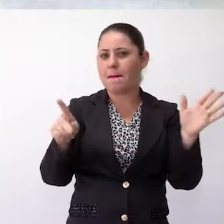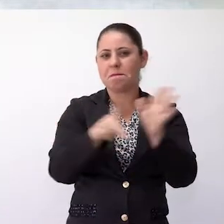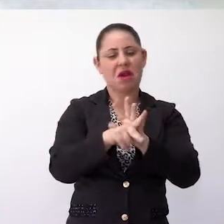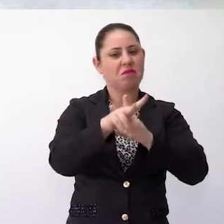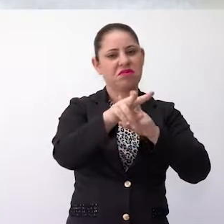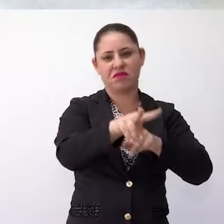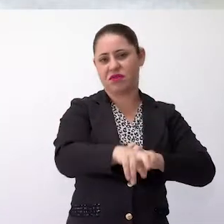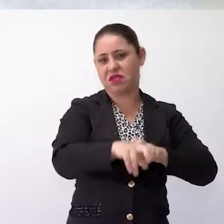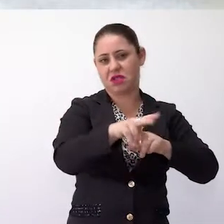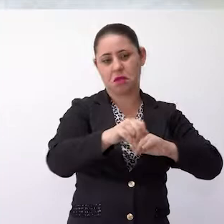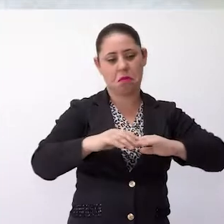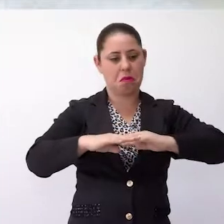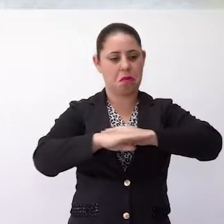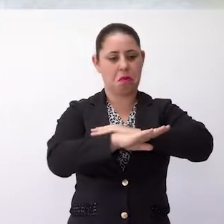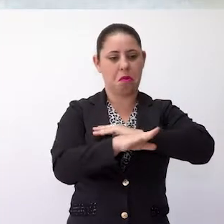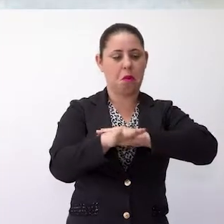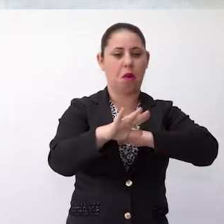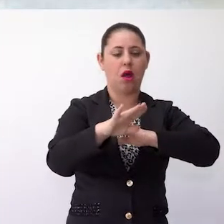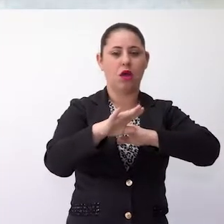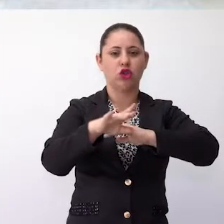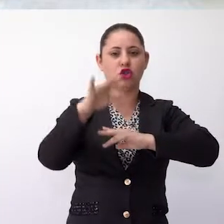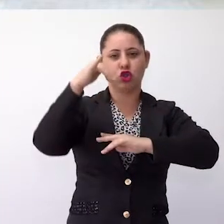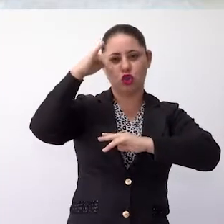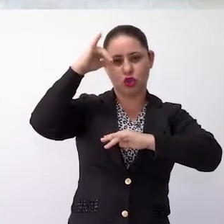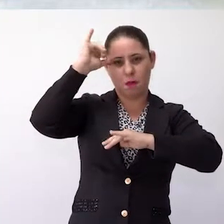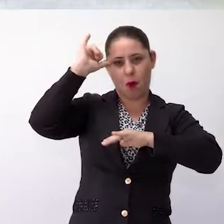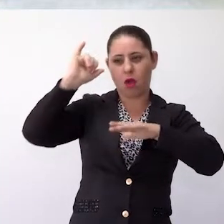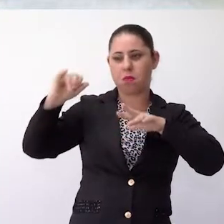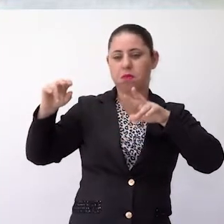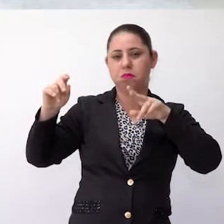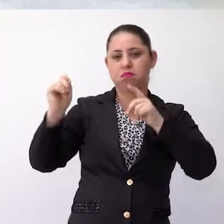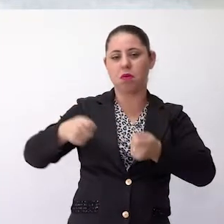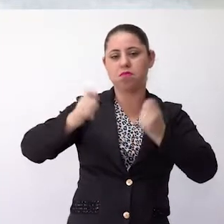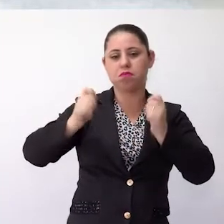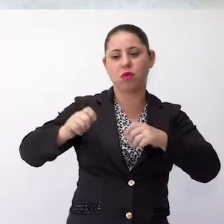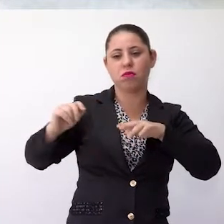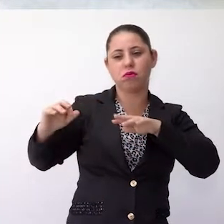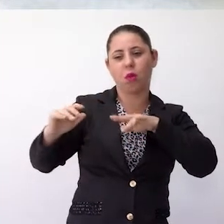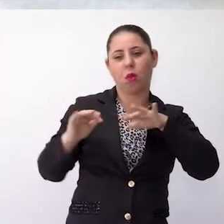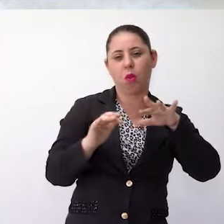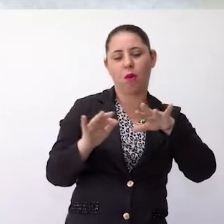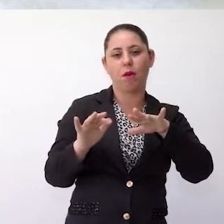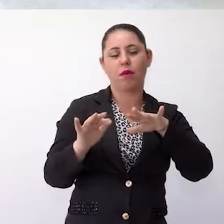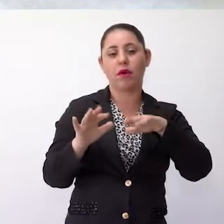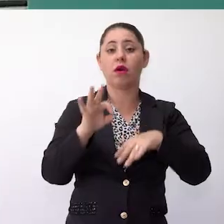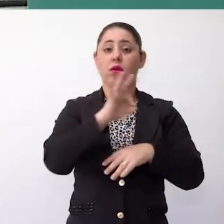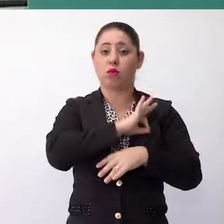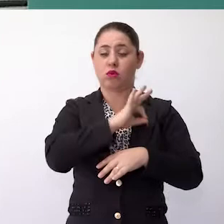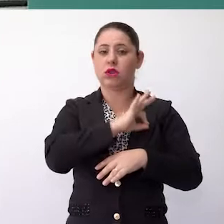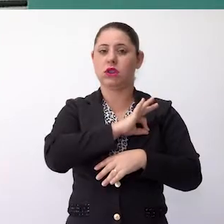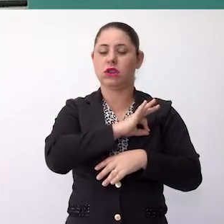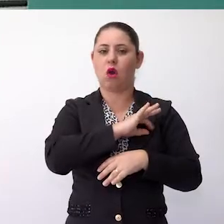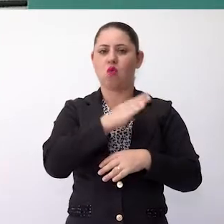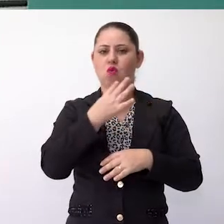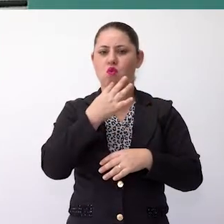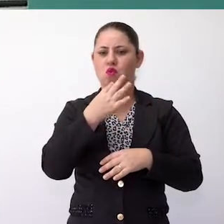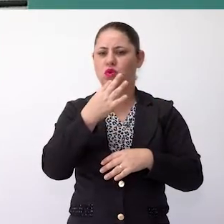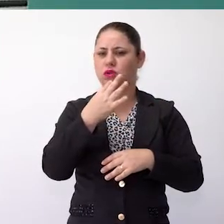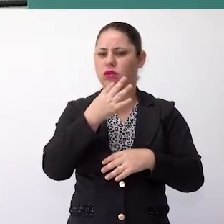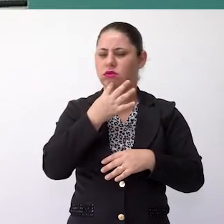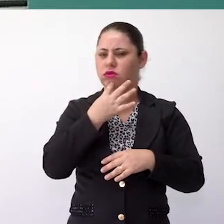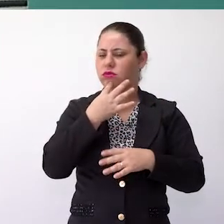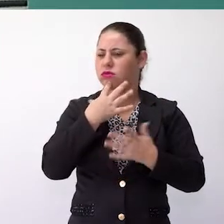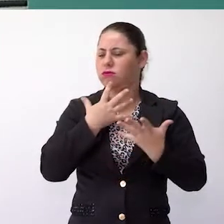de fazendas. De comitiva, né? Trieiros. Então aquele nosso policial, ele domina aquele terreno, ele